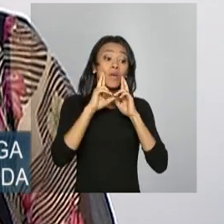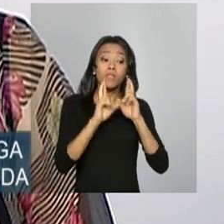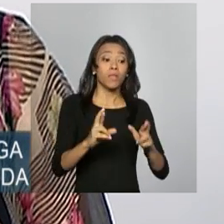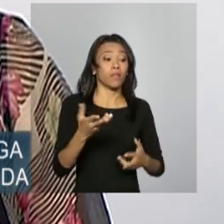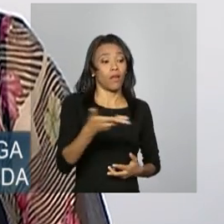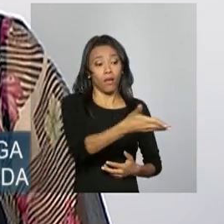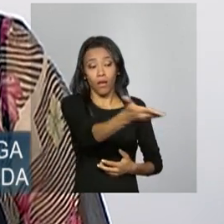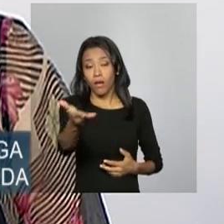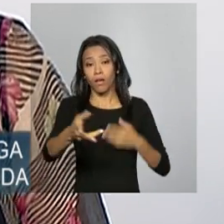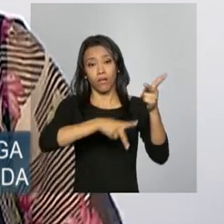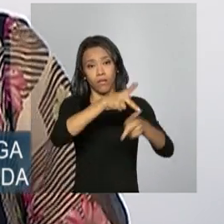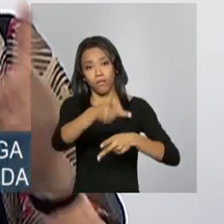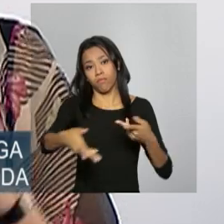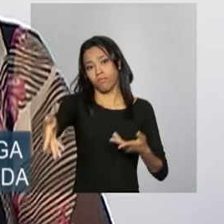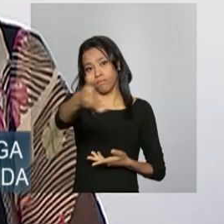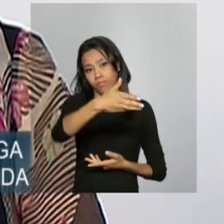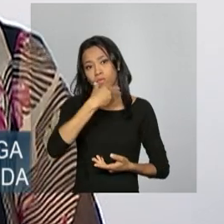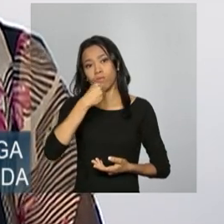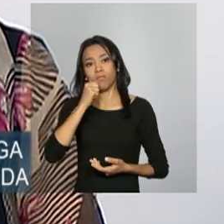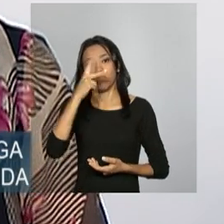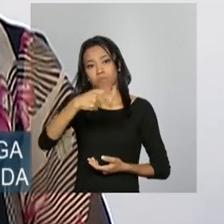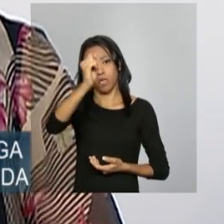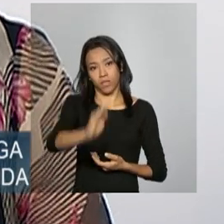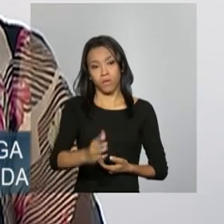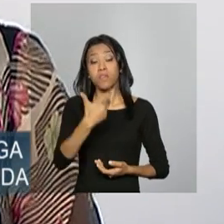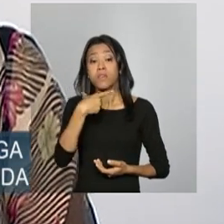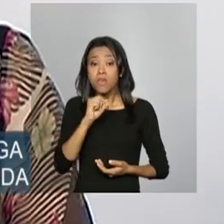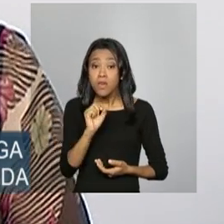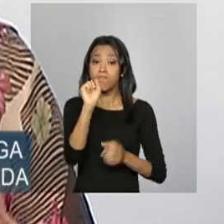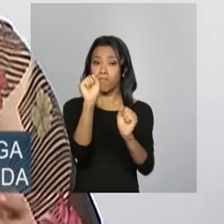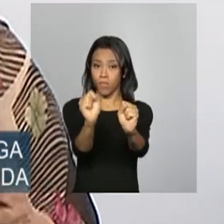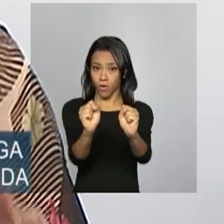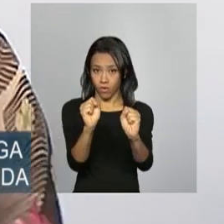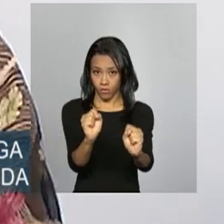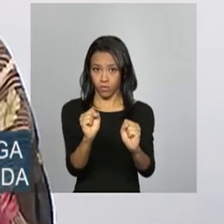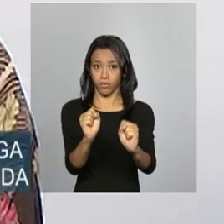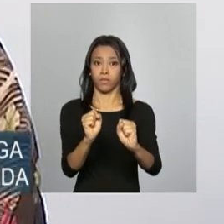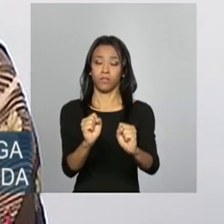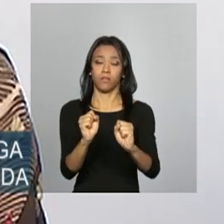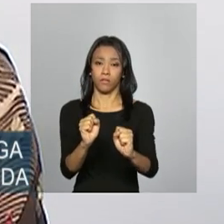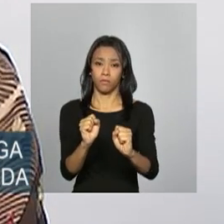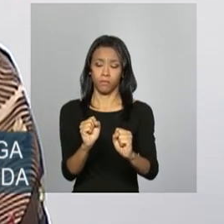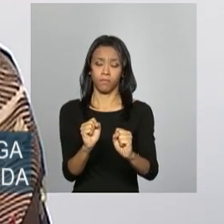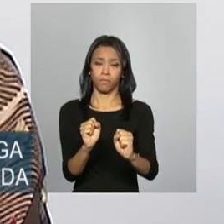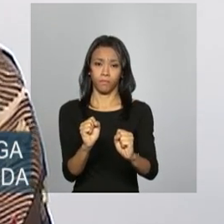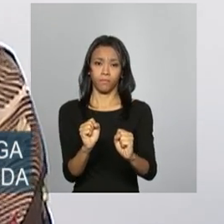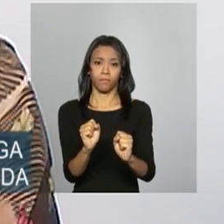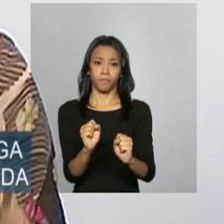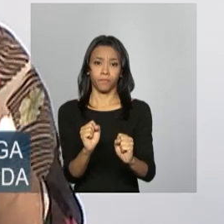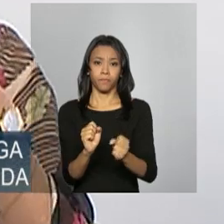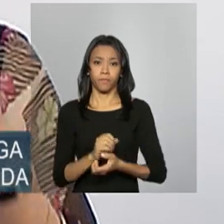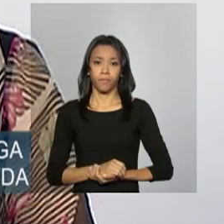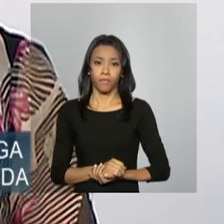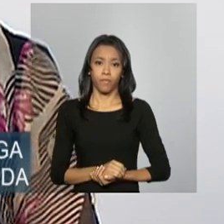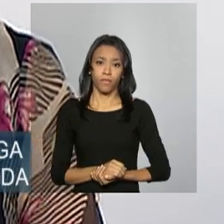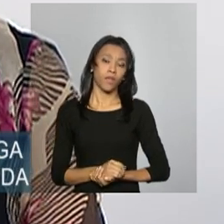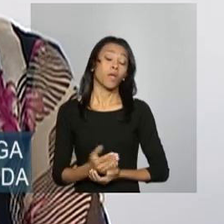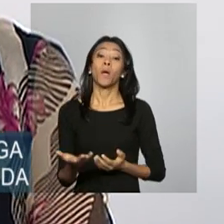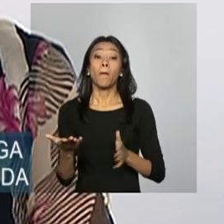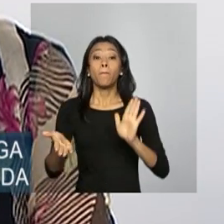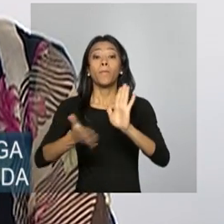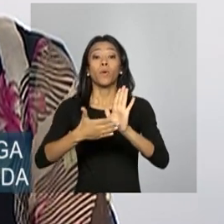da cidadã brasileiras. Quem pode, sem nenhuma consequência,